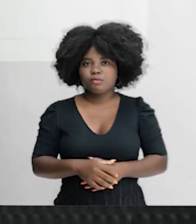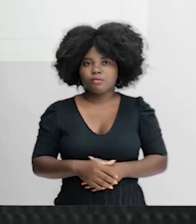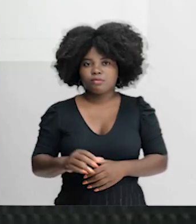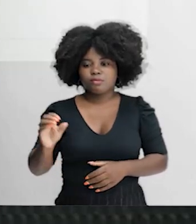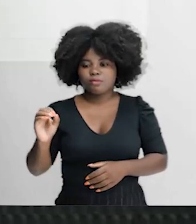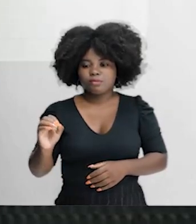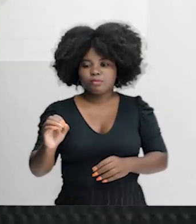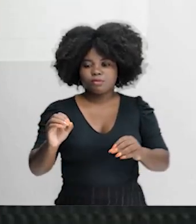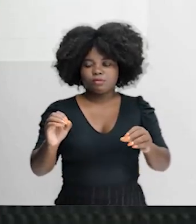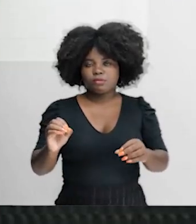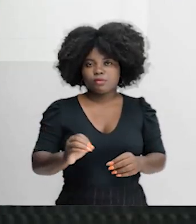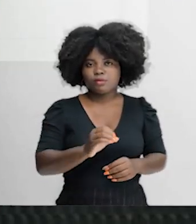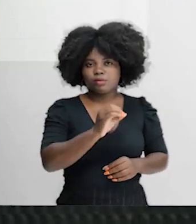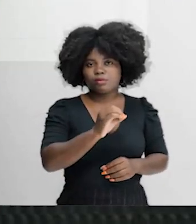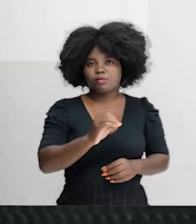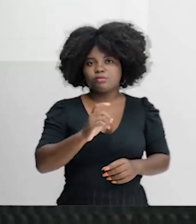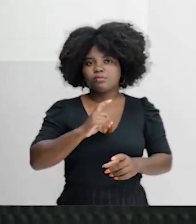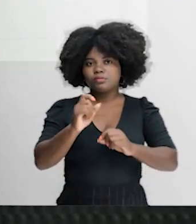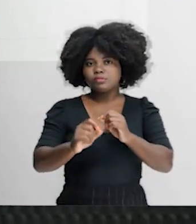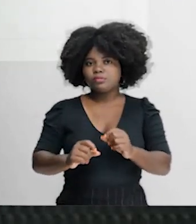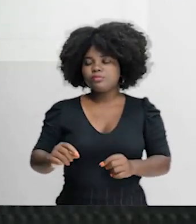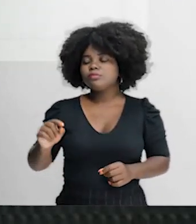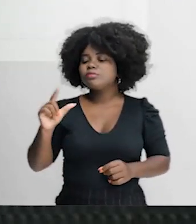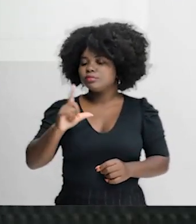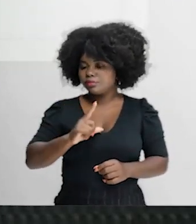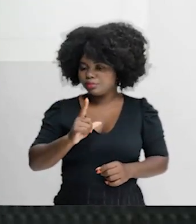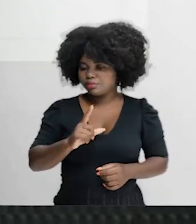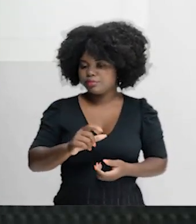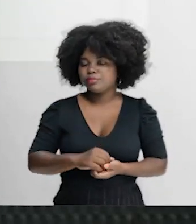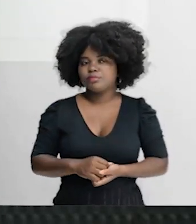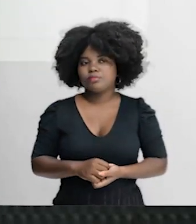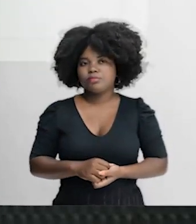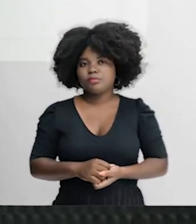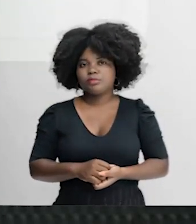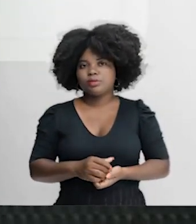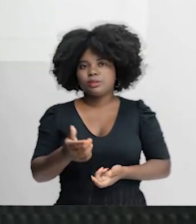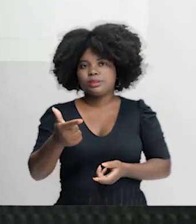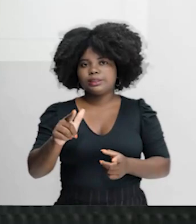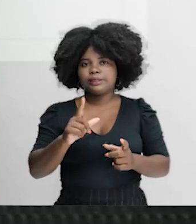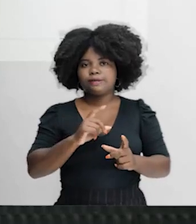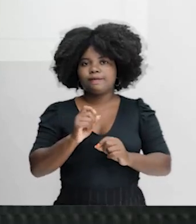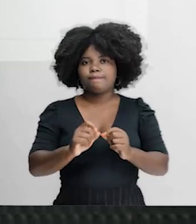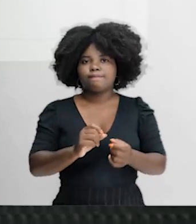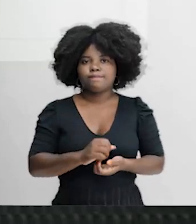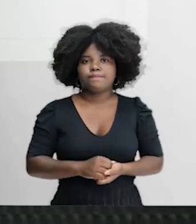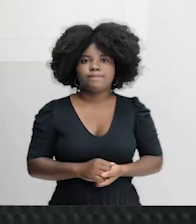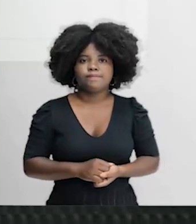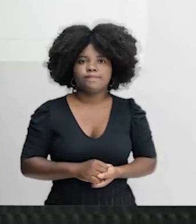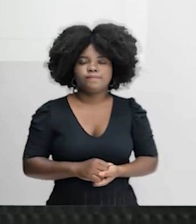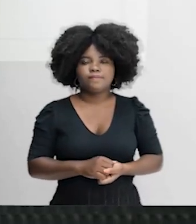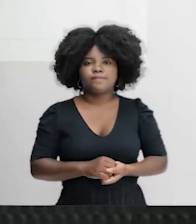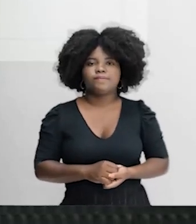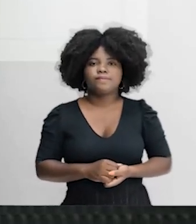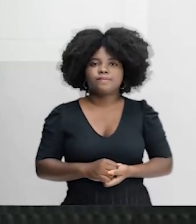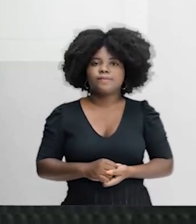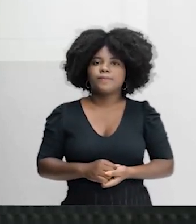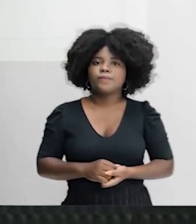0. Então esse ponto está presente bem aqui. Ó. E mais uma vez, pessoal, perceba que eu coloquei uma